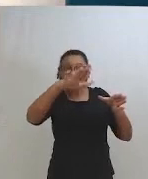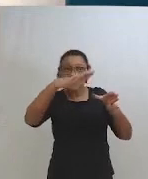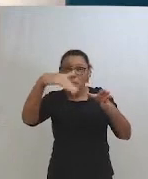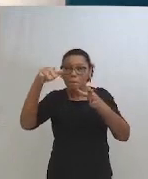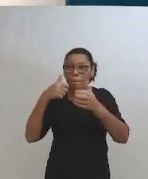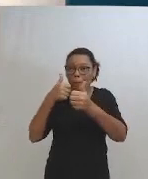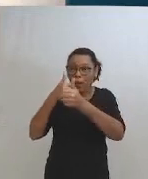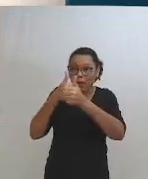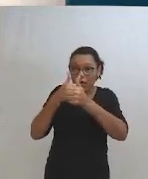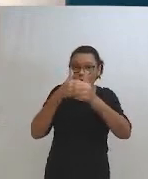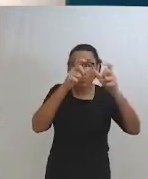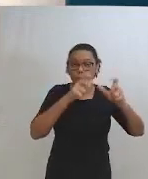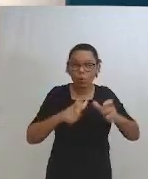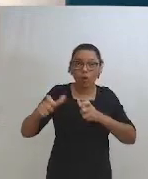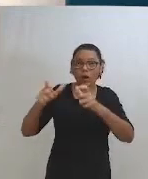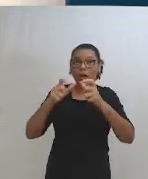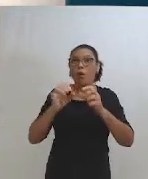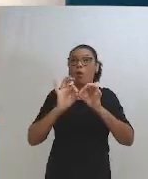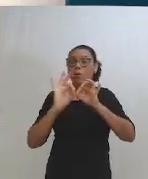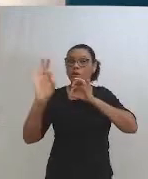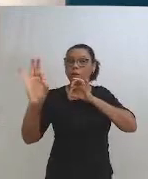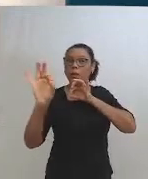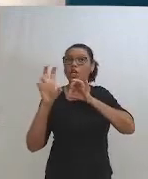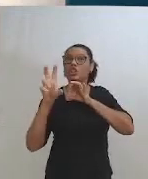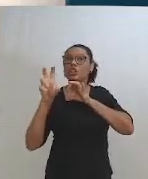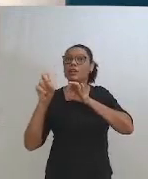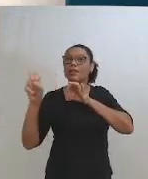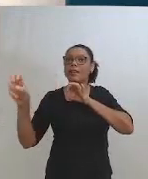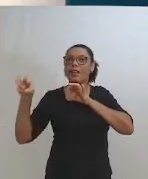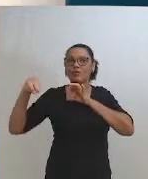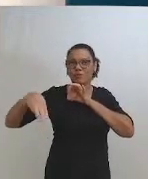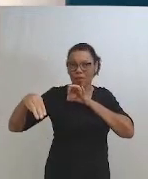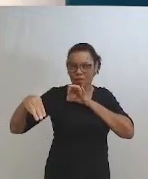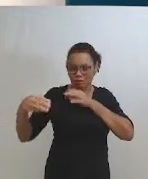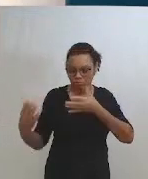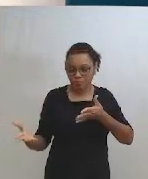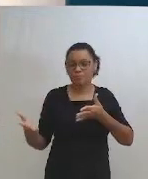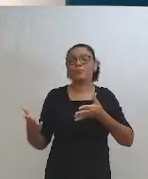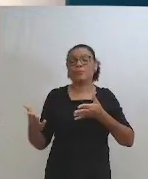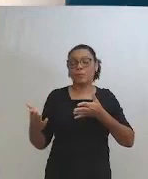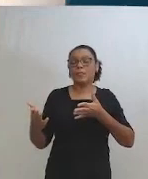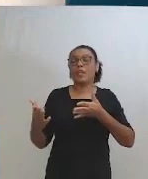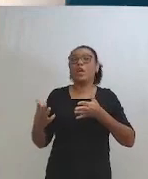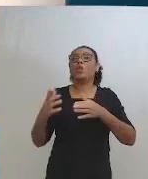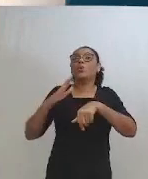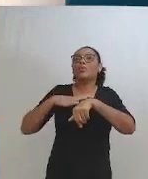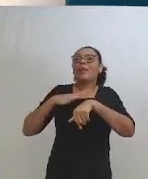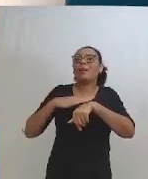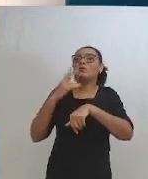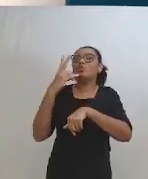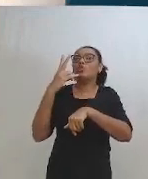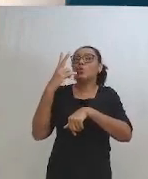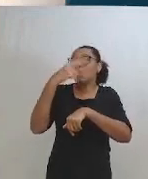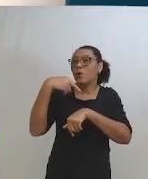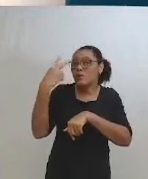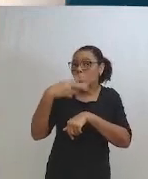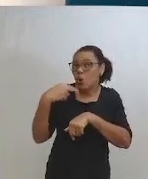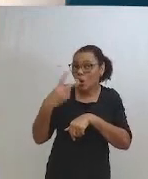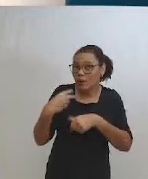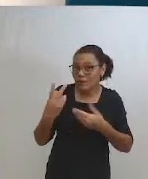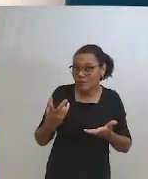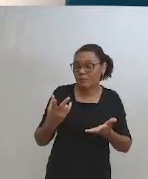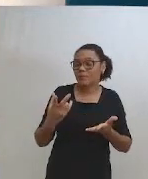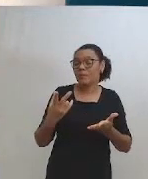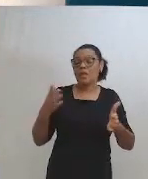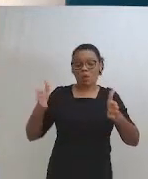até 500 metros, deu a latitude, longitude, no período de 2 horas e 30 minutos da manhã até as 5. Quer dizer, durante 2 horas